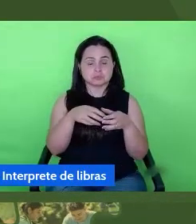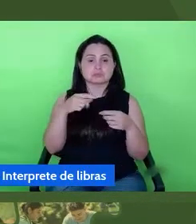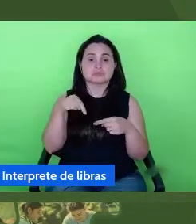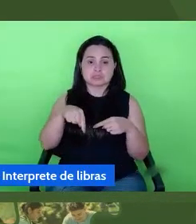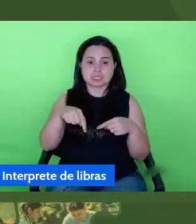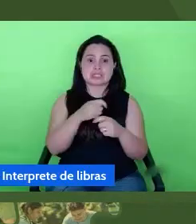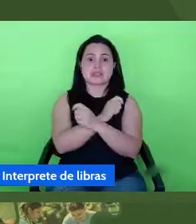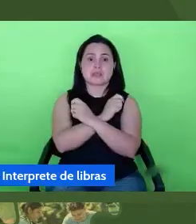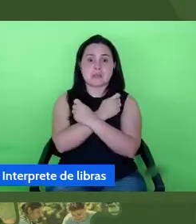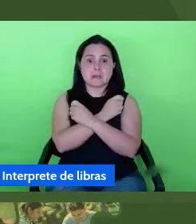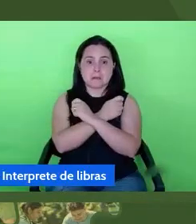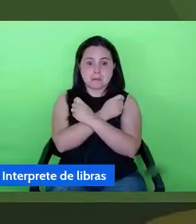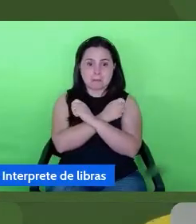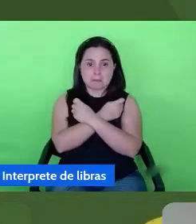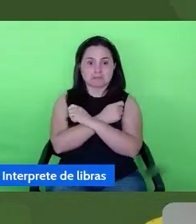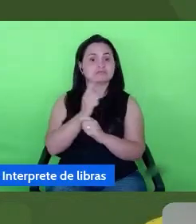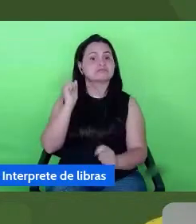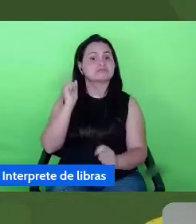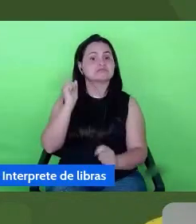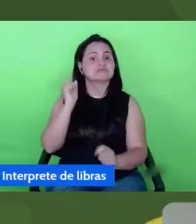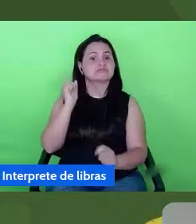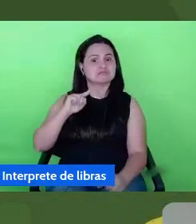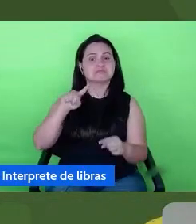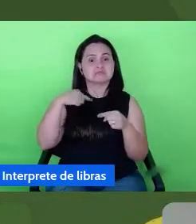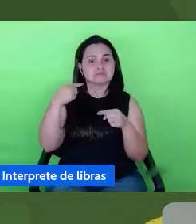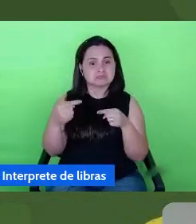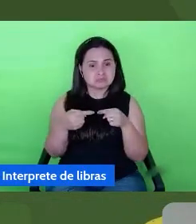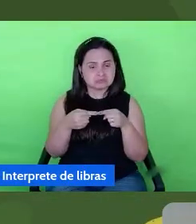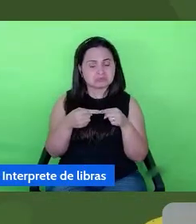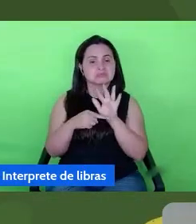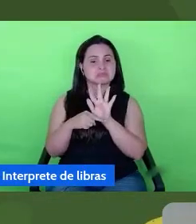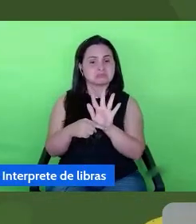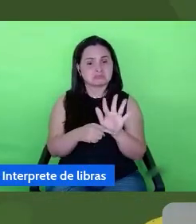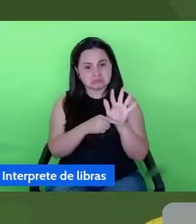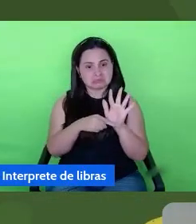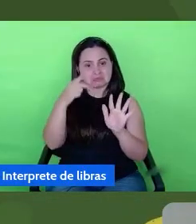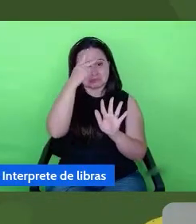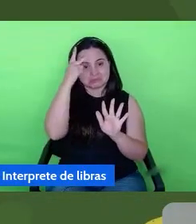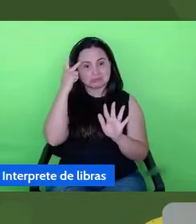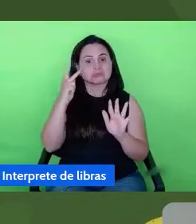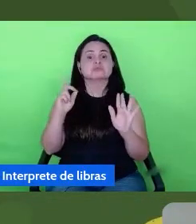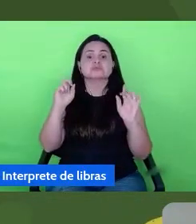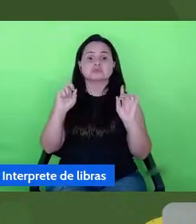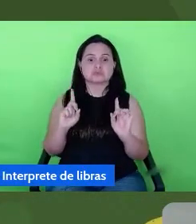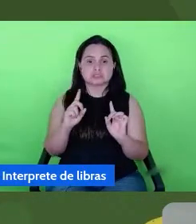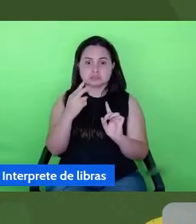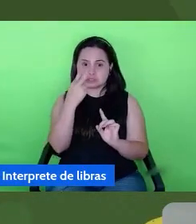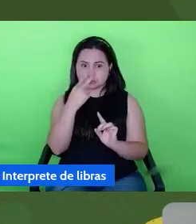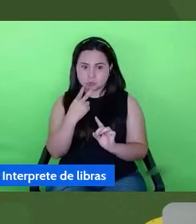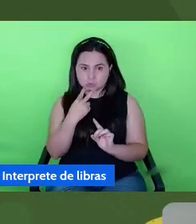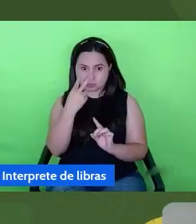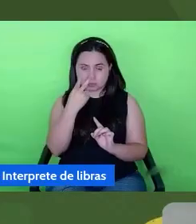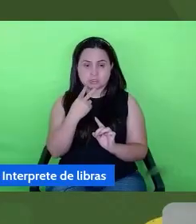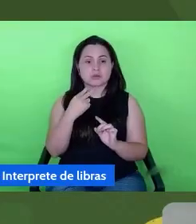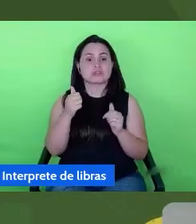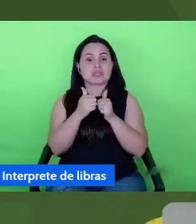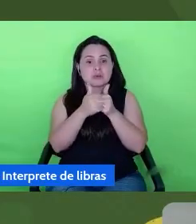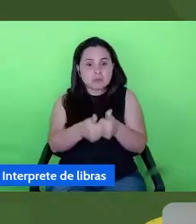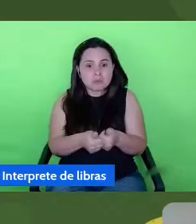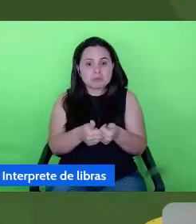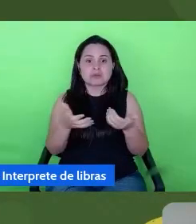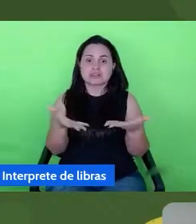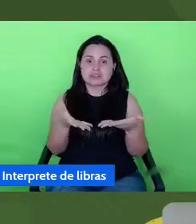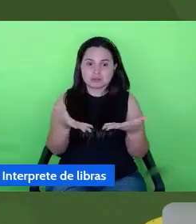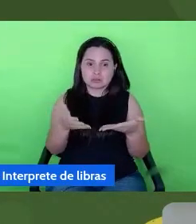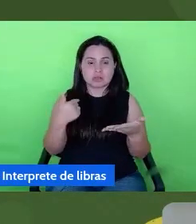Minas, com o objetivo de promover a acessibilidade da pessoa com deficiência visual que nos acompanha neste momento.